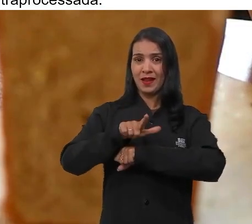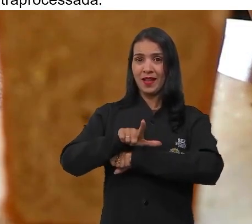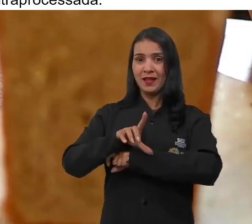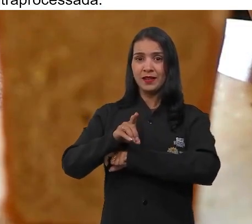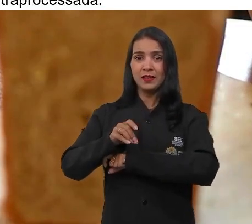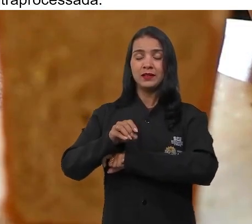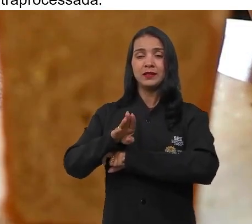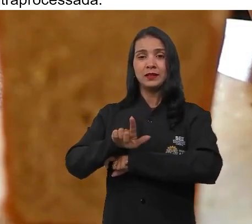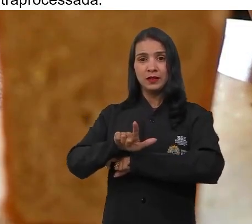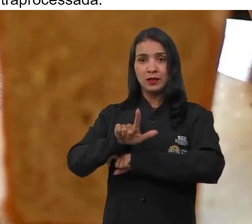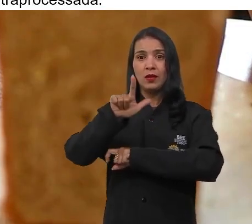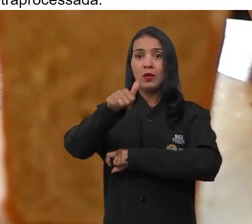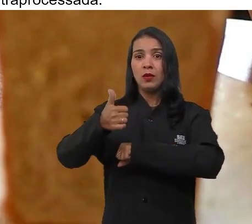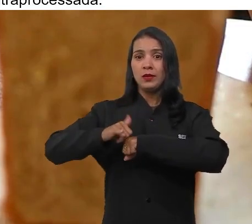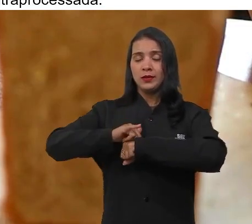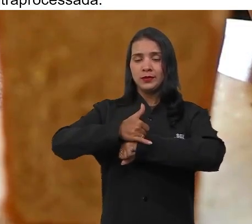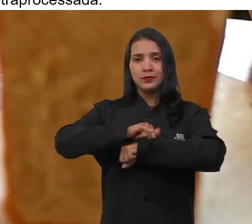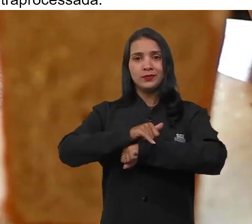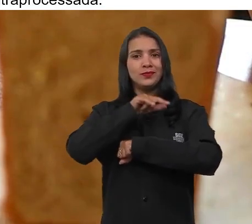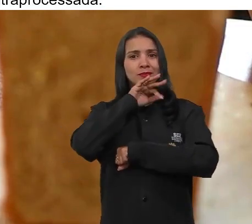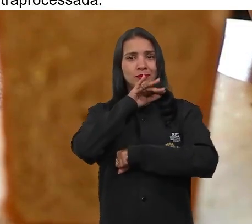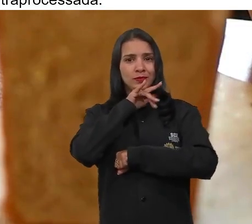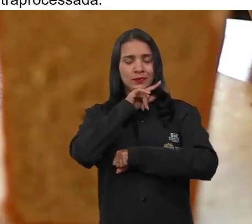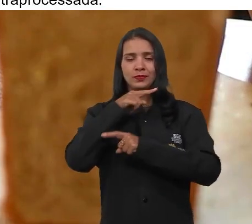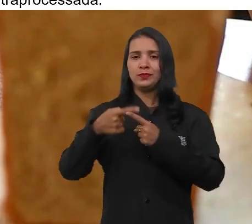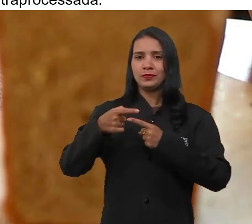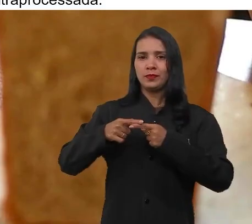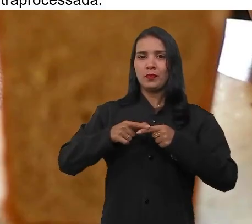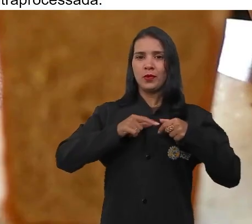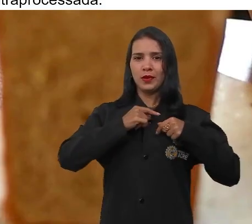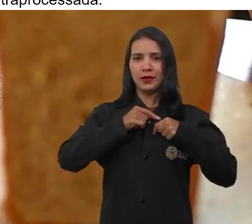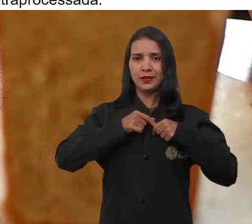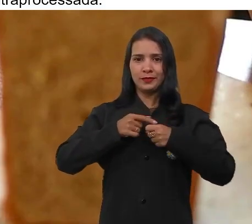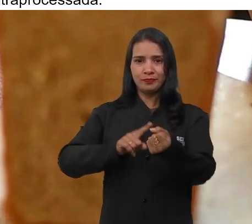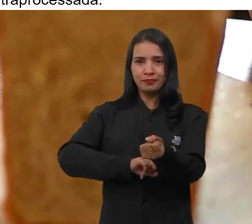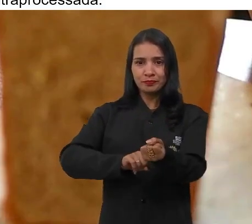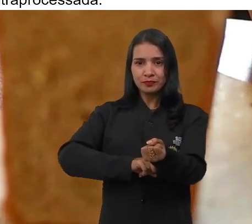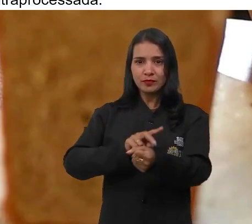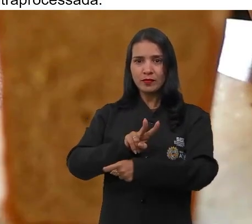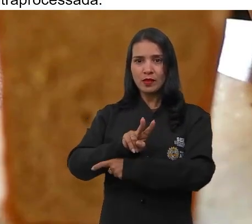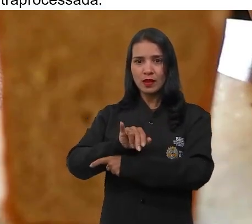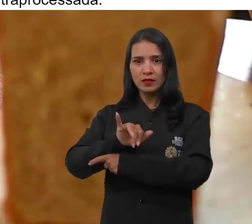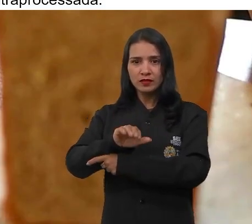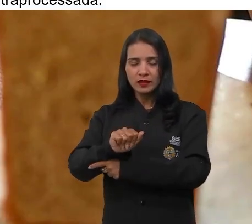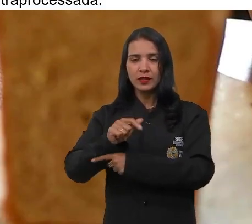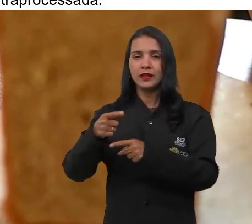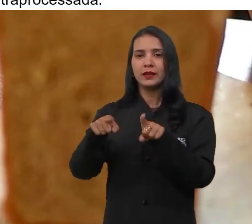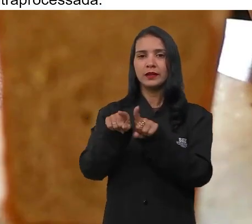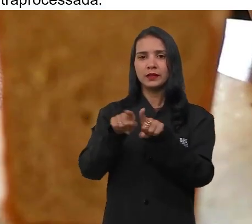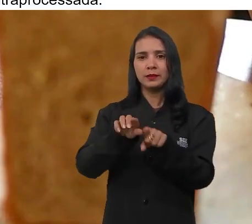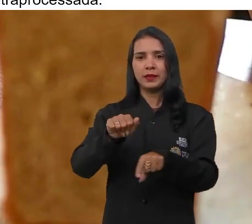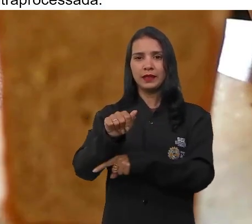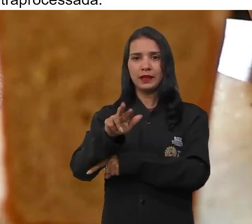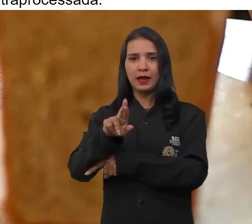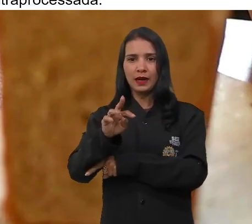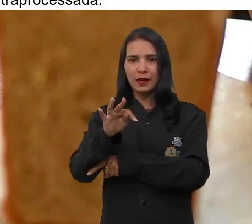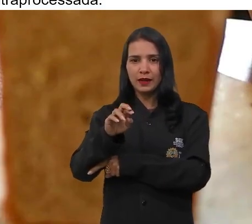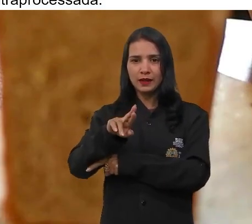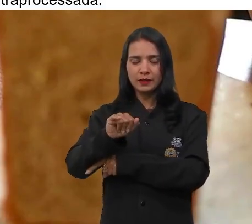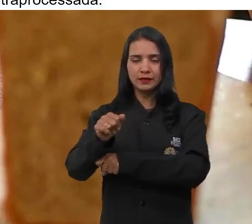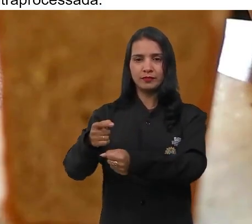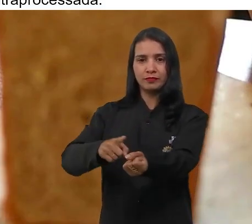Que vai o quê? Que vai causar um entupimento ali, né, das veias, né? Das veias e das artérias, né? Produzindo a questão